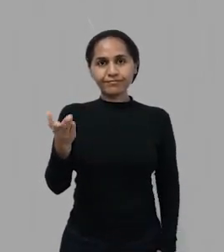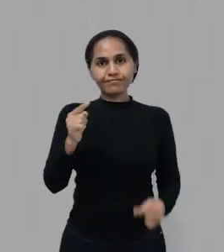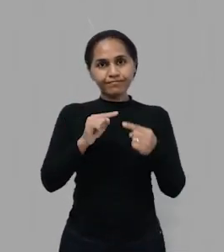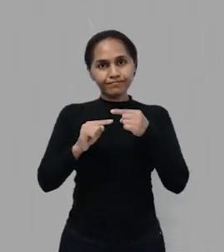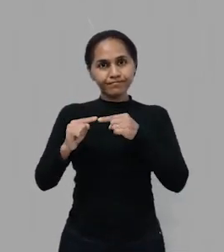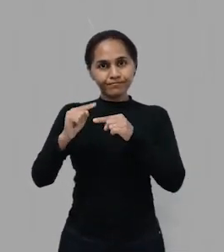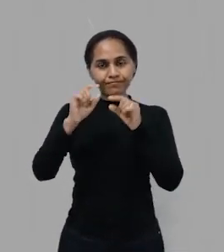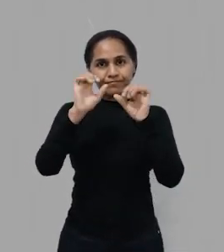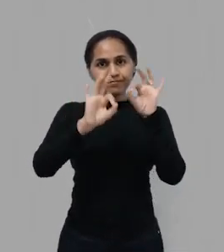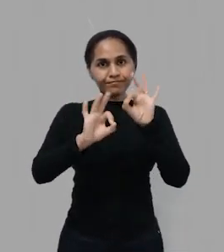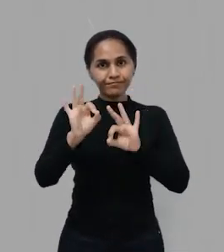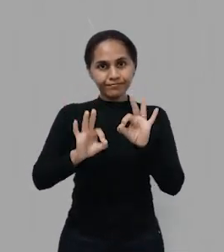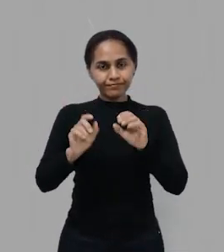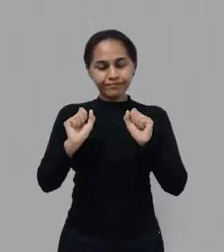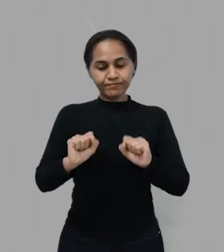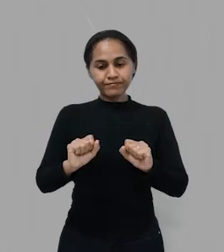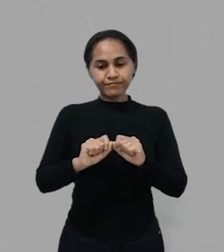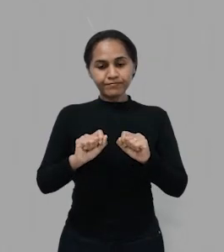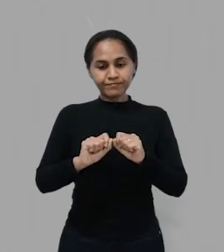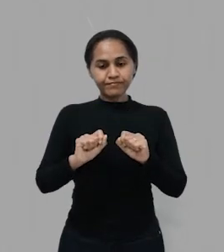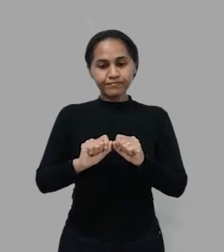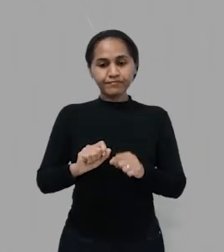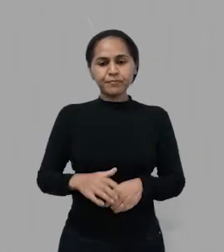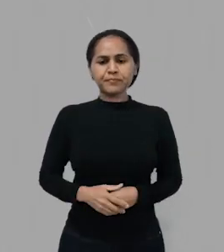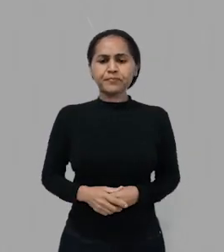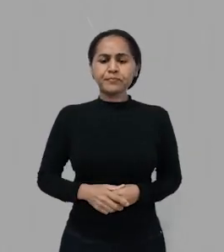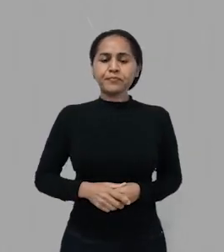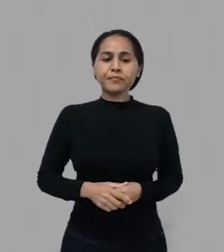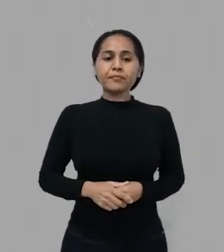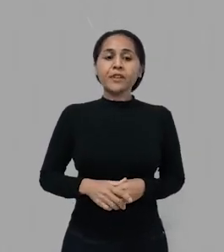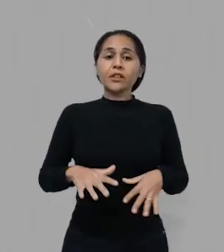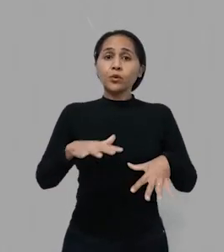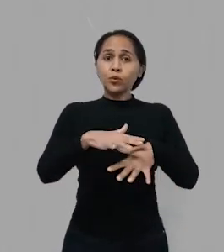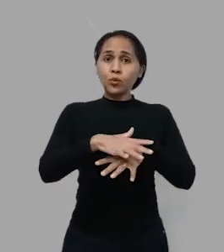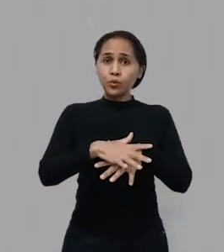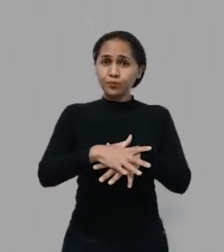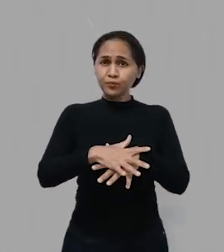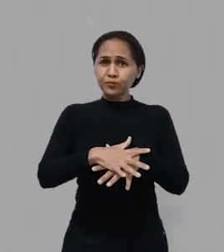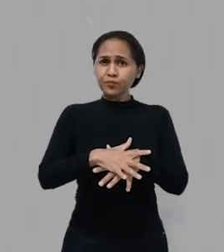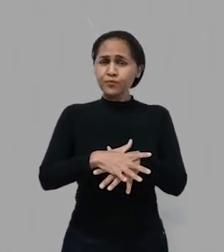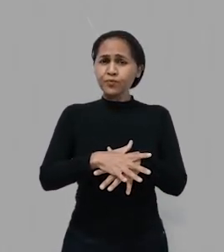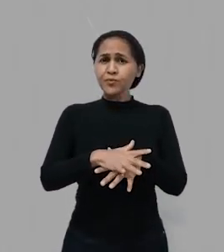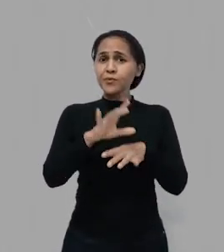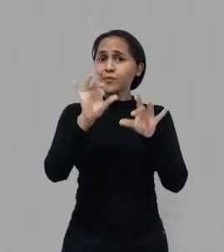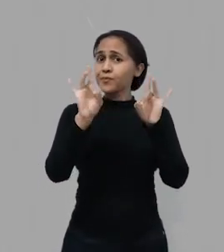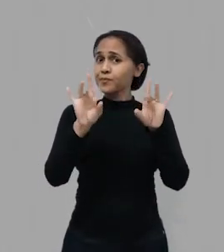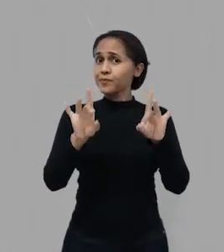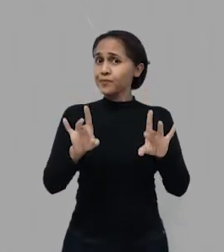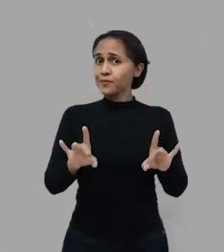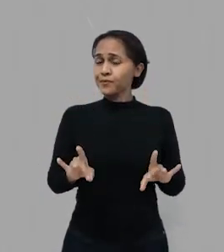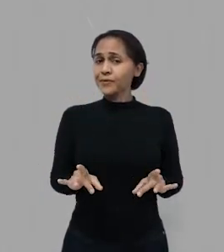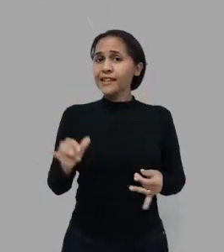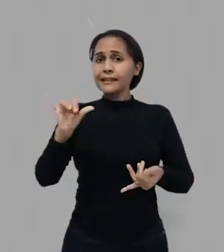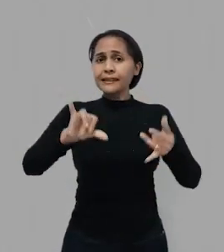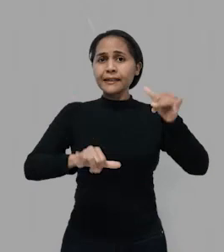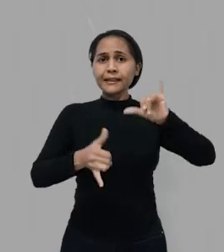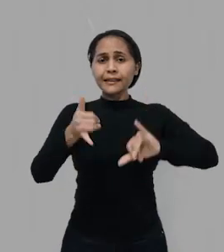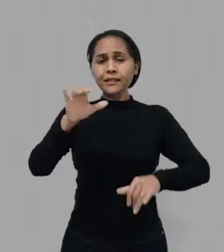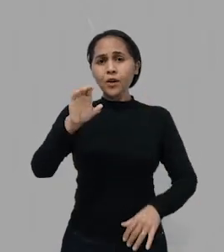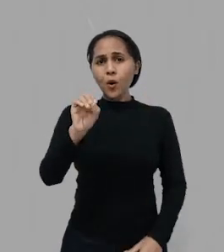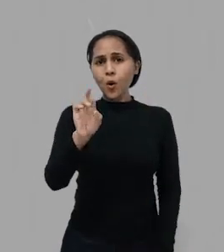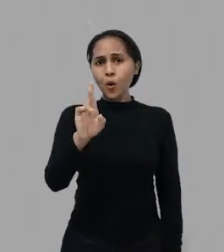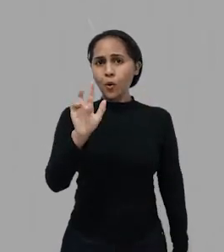isômeros, certo? Então, a isomeria é um fenômeno, em especial na química orgânica, que vai